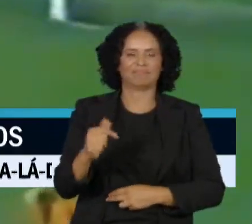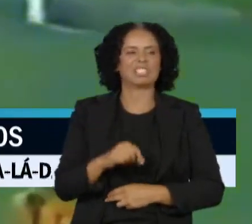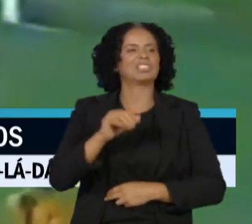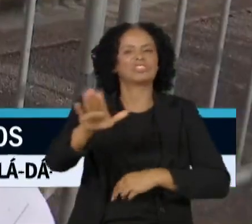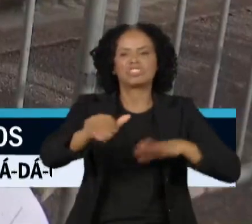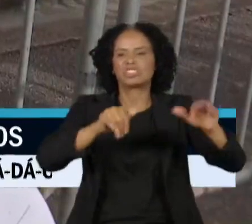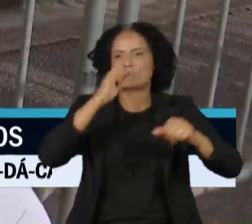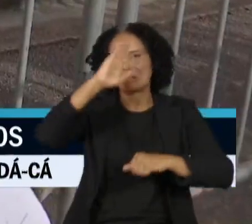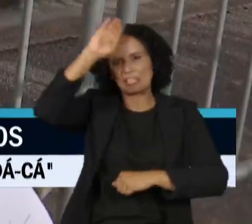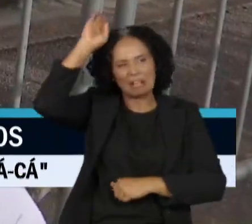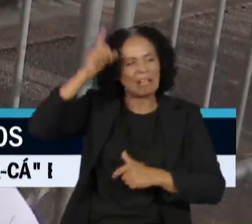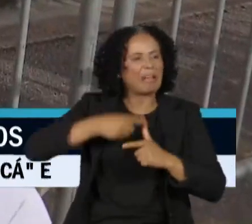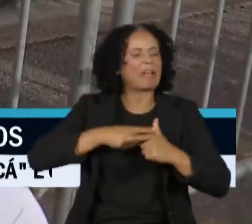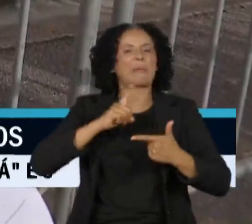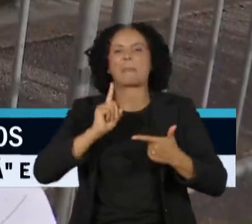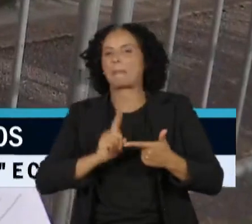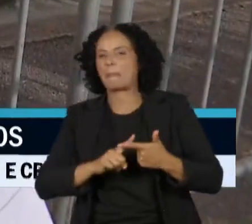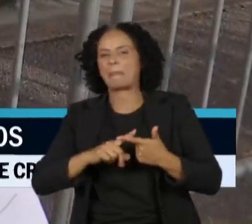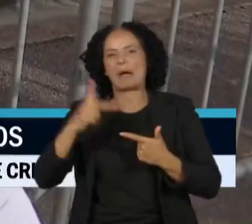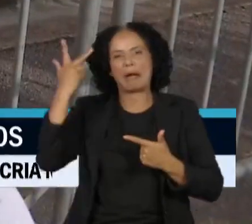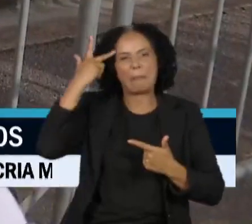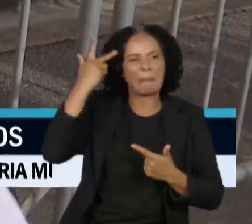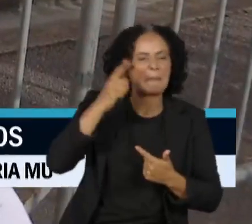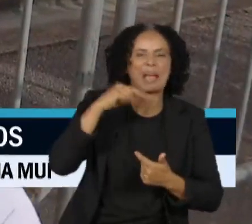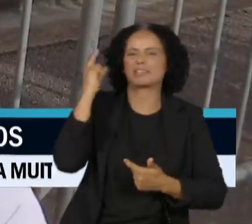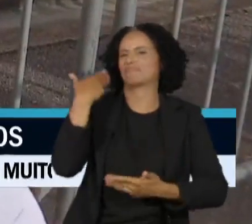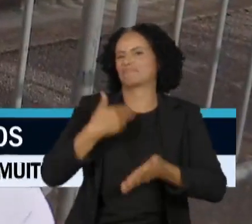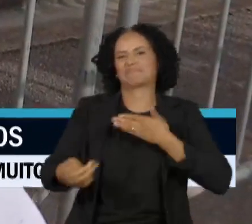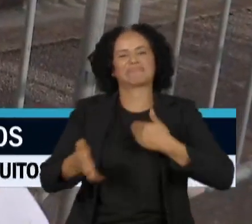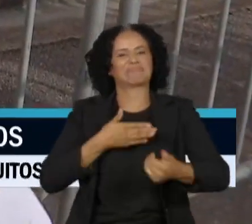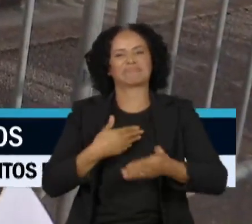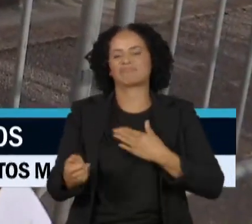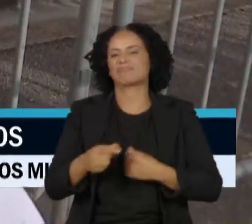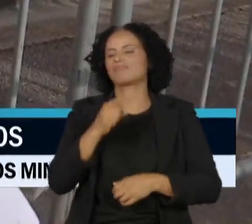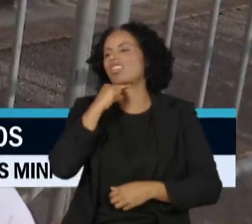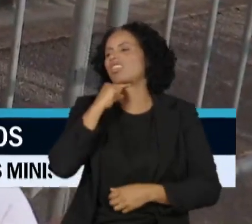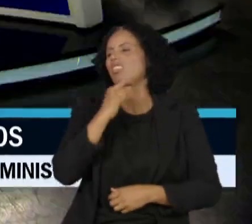Neymar, Mbappé, Messi, pode ser qualquer um. Não ultrapassa ele.